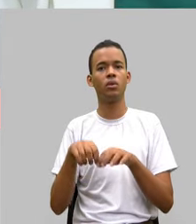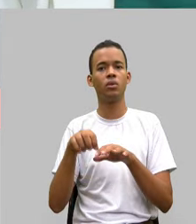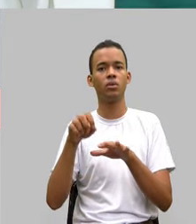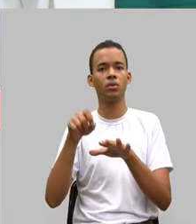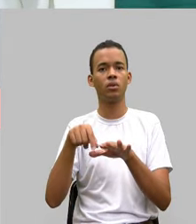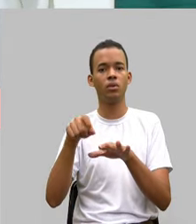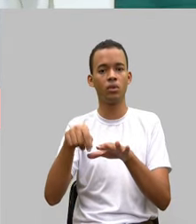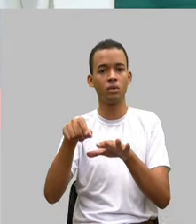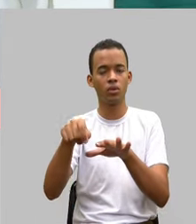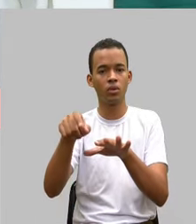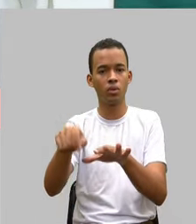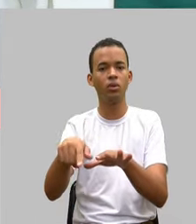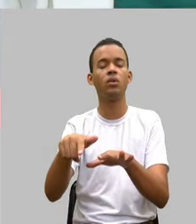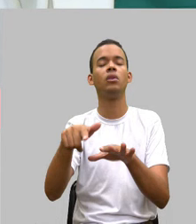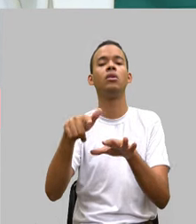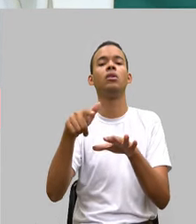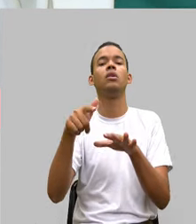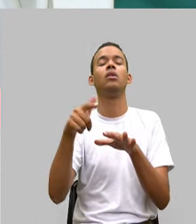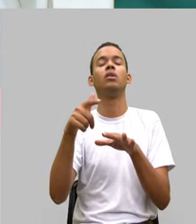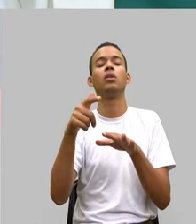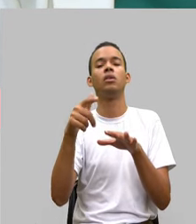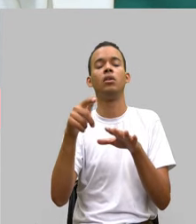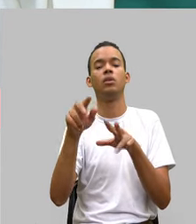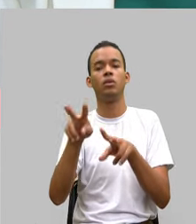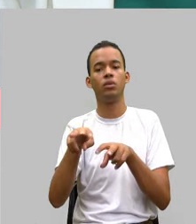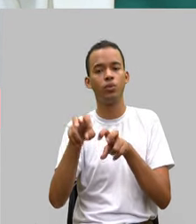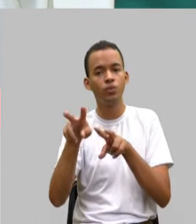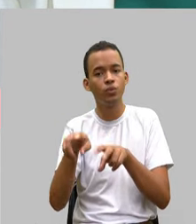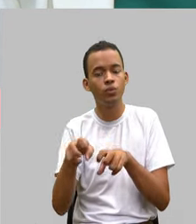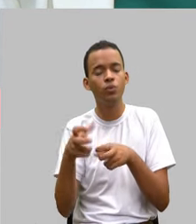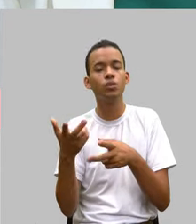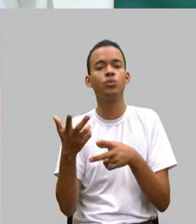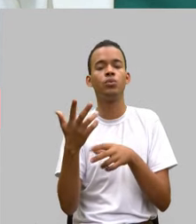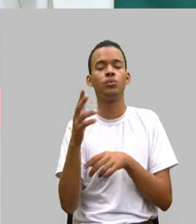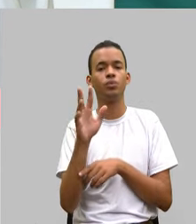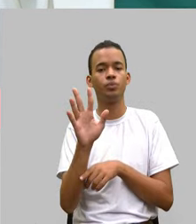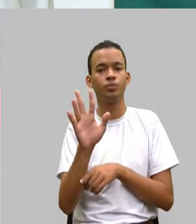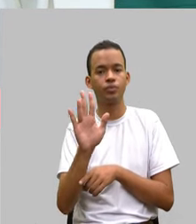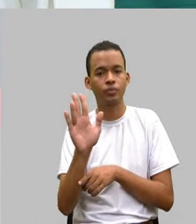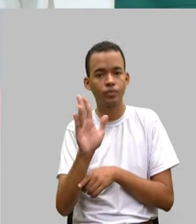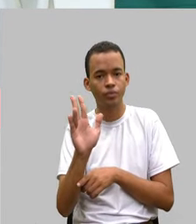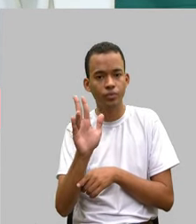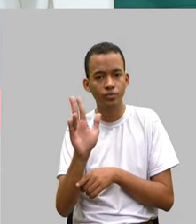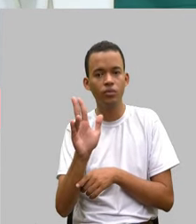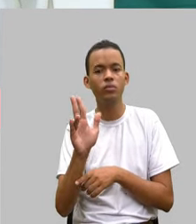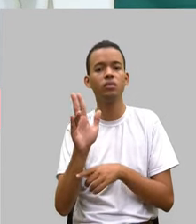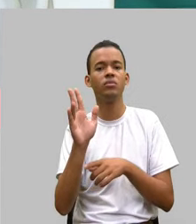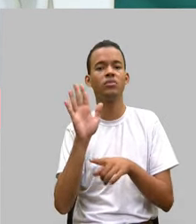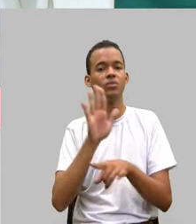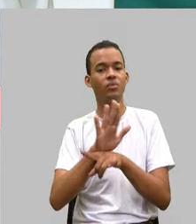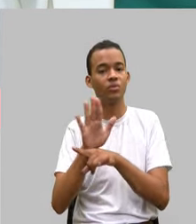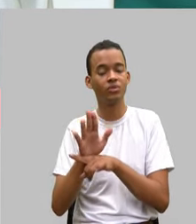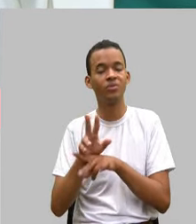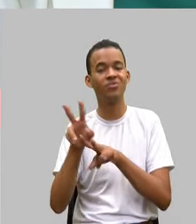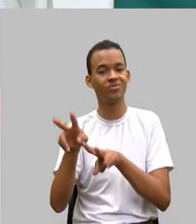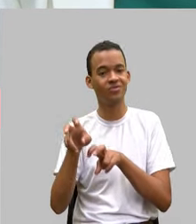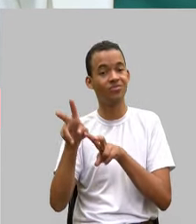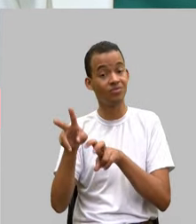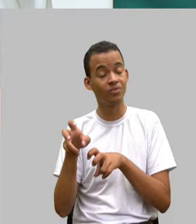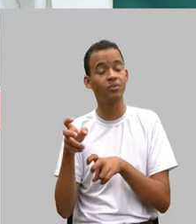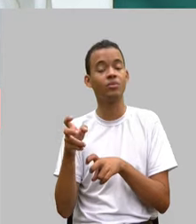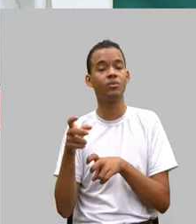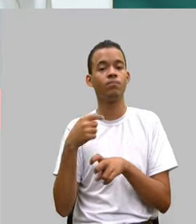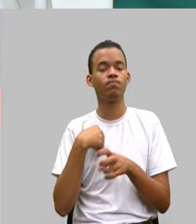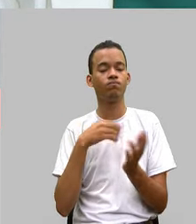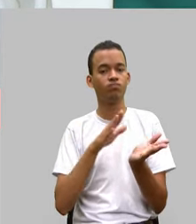com foco na agricultura familiar então eu vejo uma perspectiva muito positiva e parabenizo essa casa